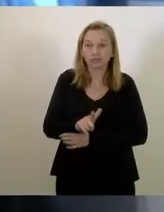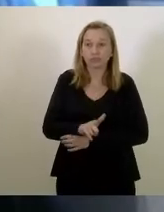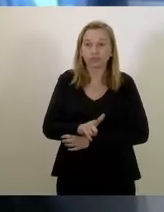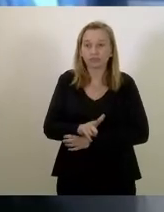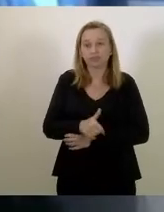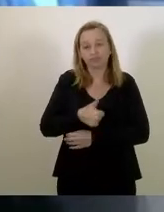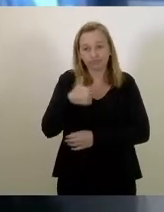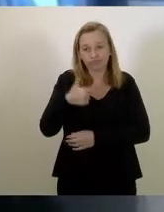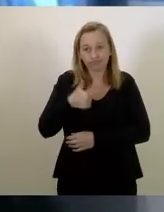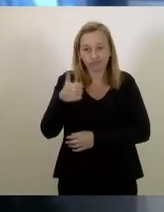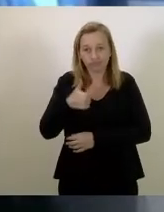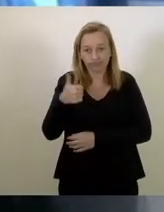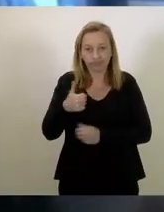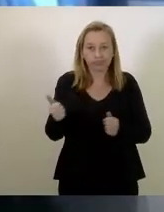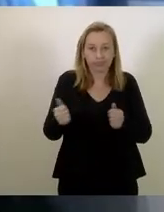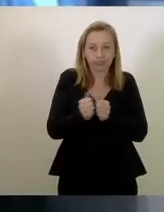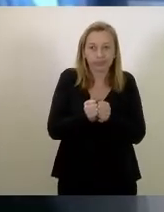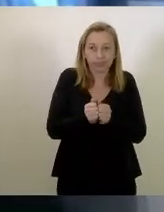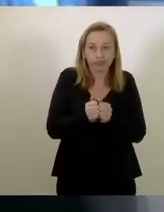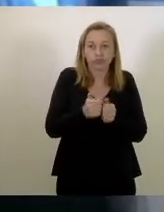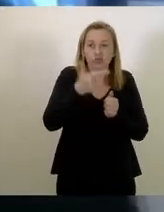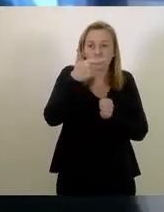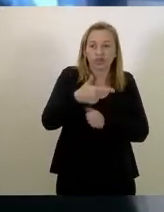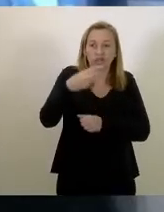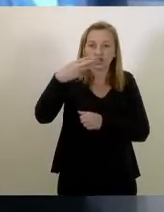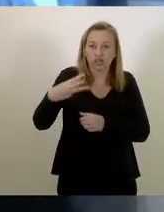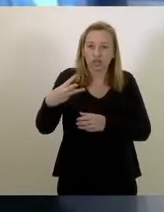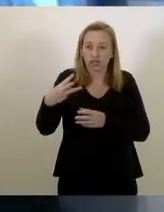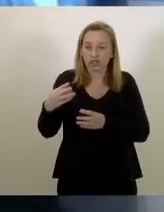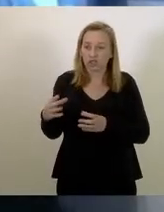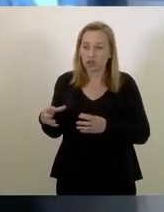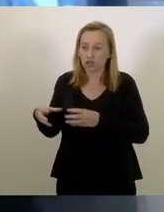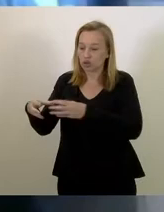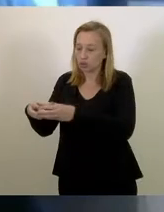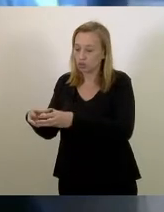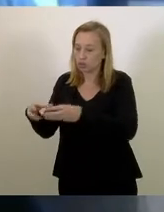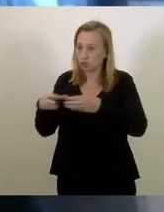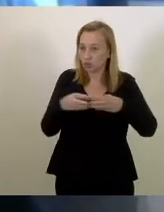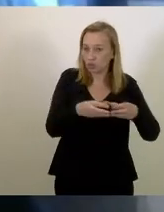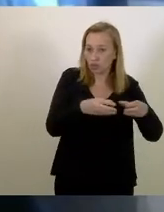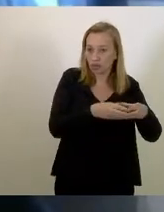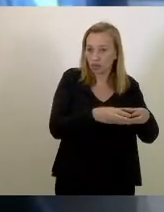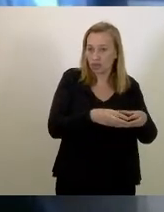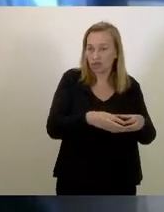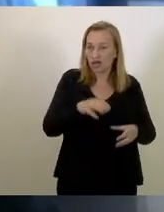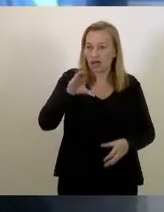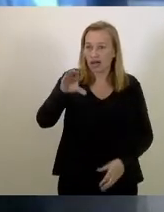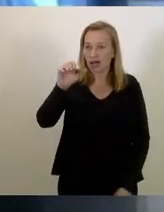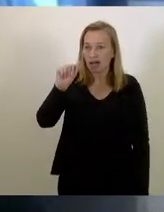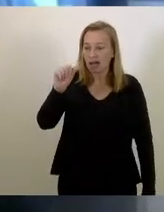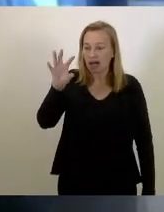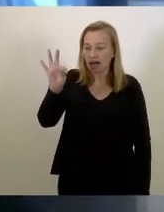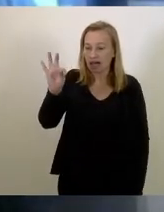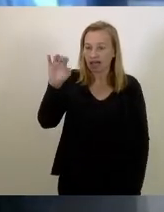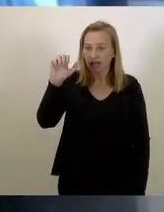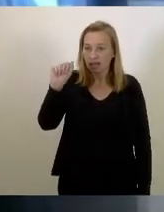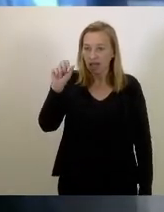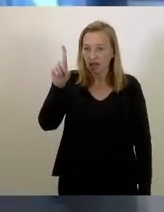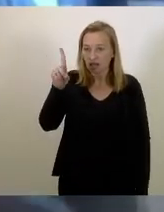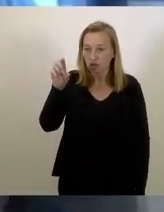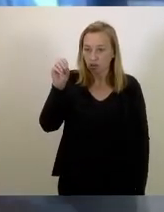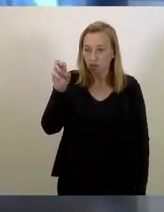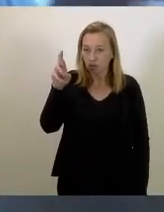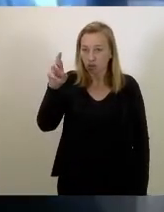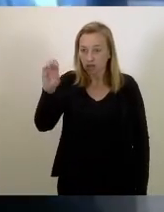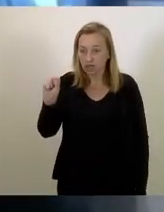primeiro juntar 23 cooperativas de catadores de materiais recicláveis depois a questão